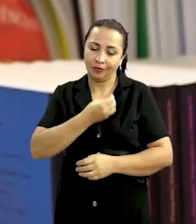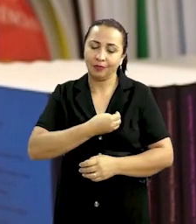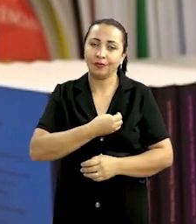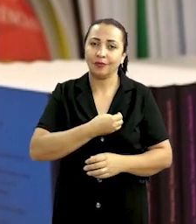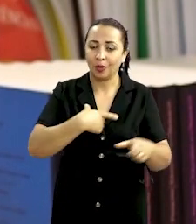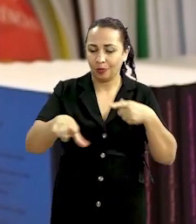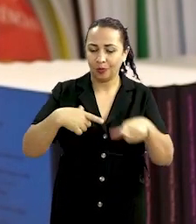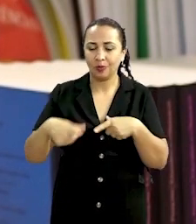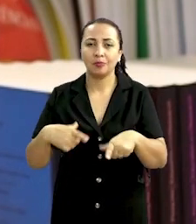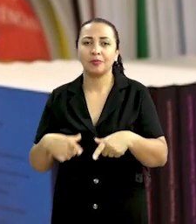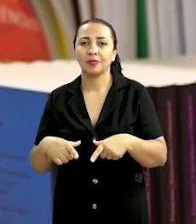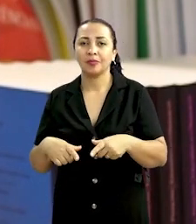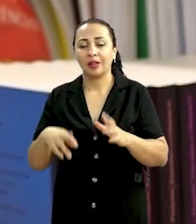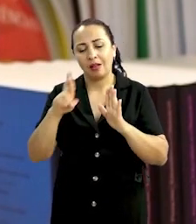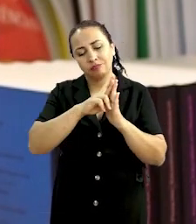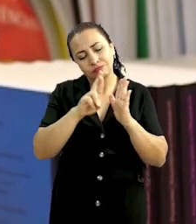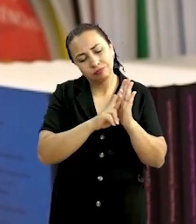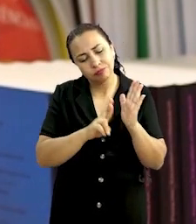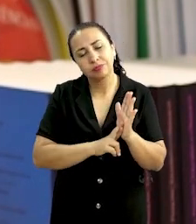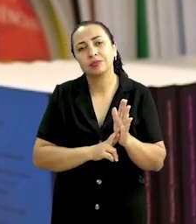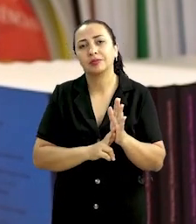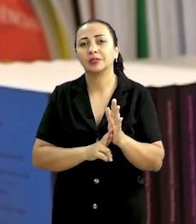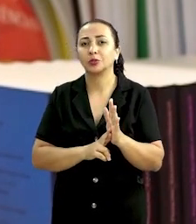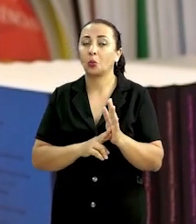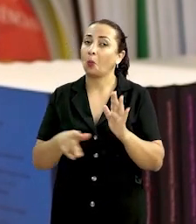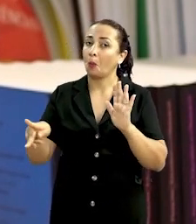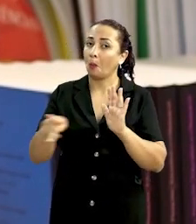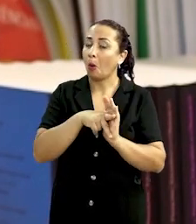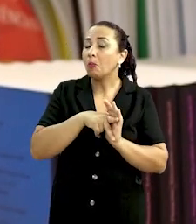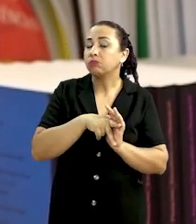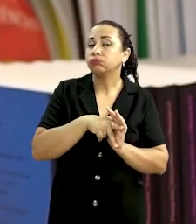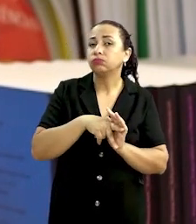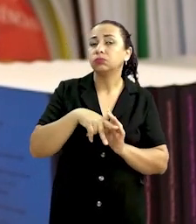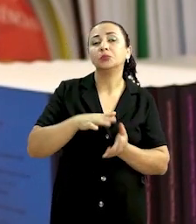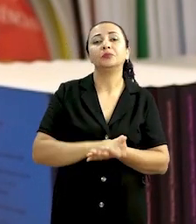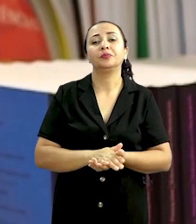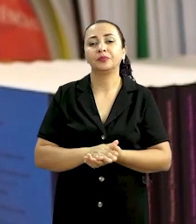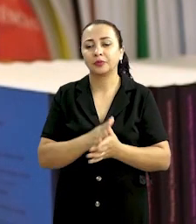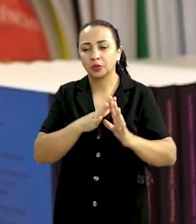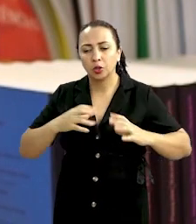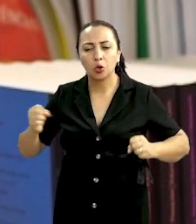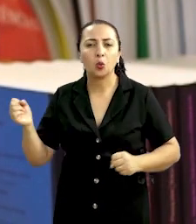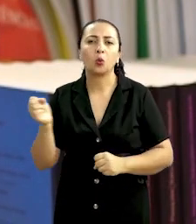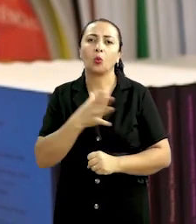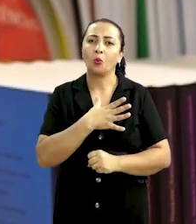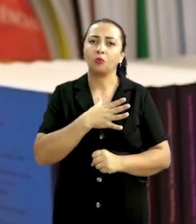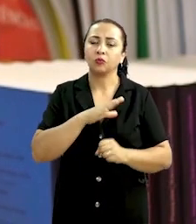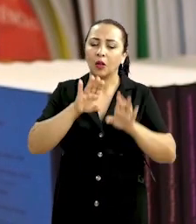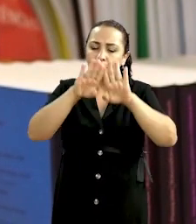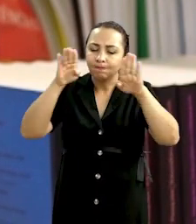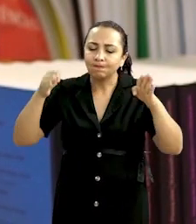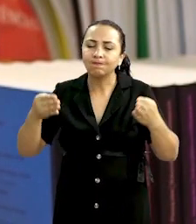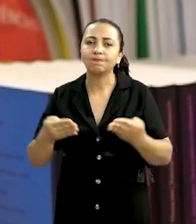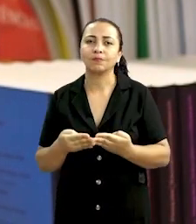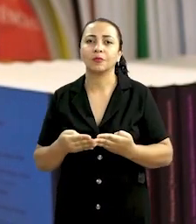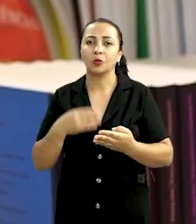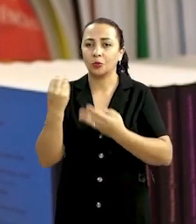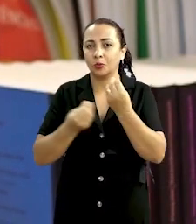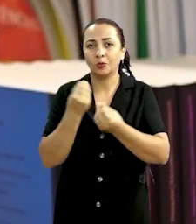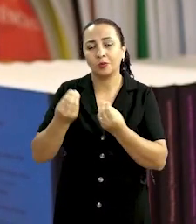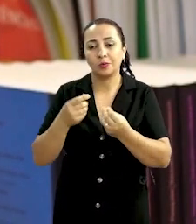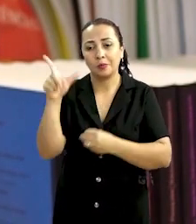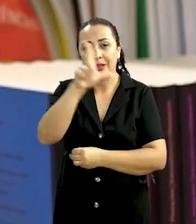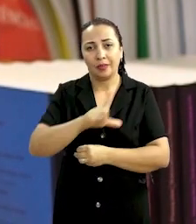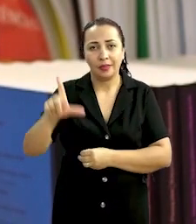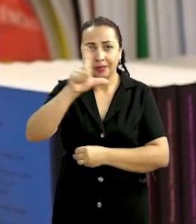a vida e a obra de Conceição Evaristo é esse registro mesmo, né, dessa nova dimensão, desse novo